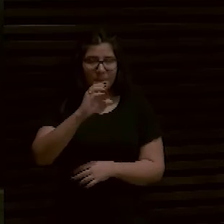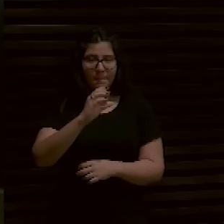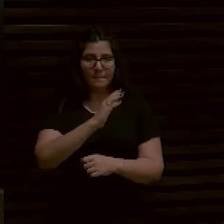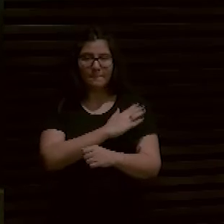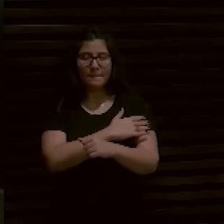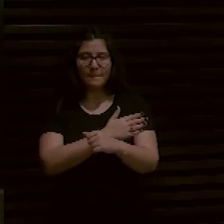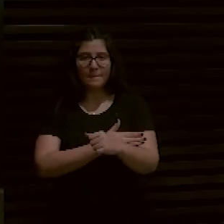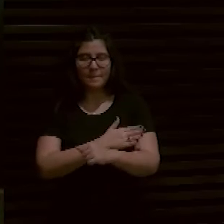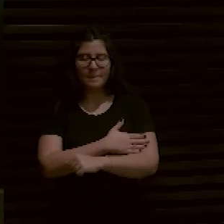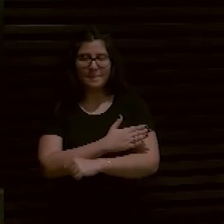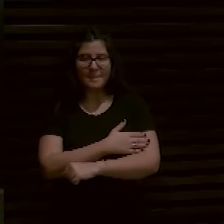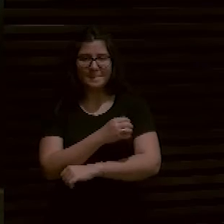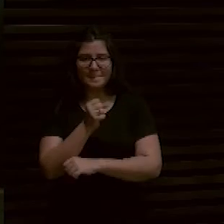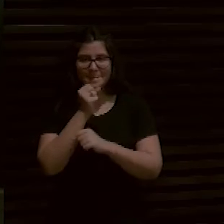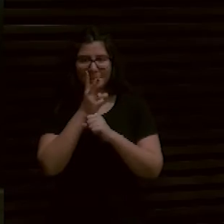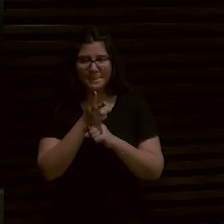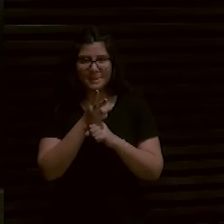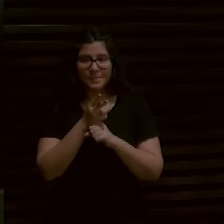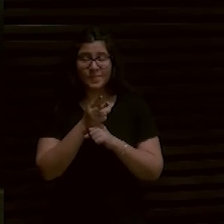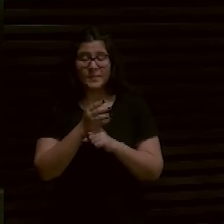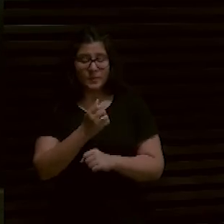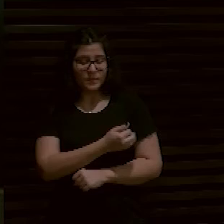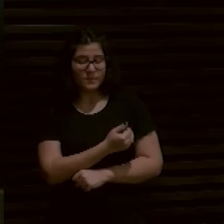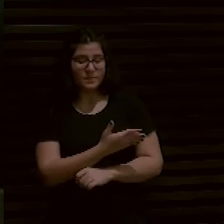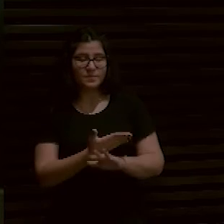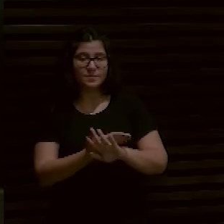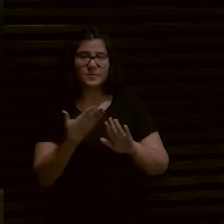Esse coração está apartado do Senhor.